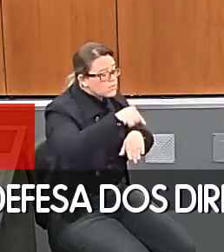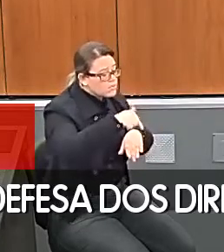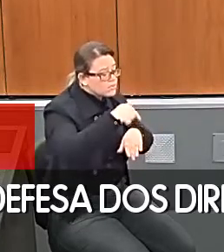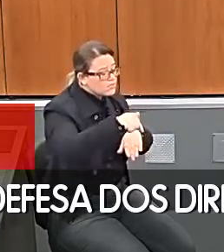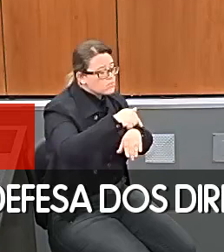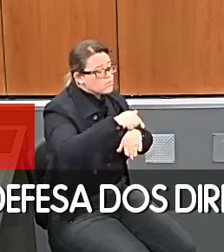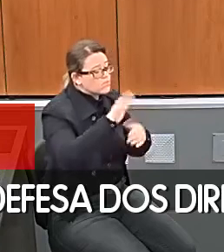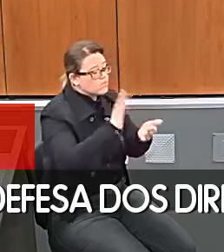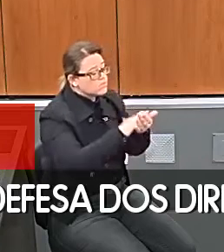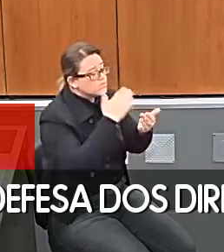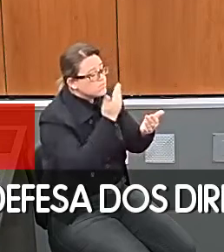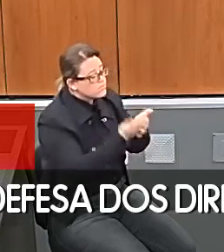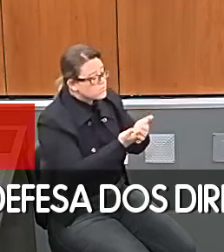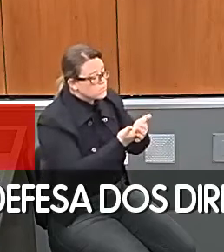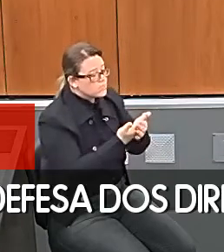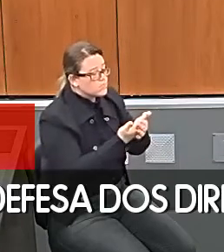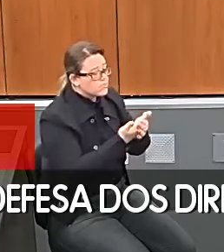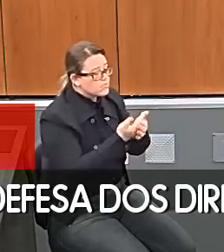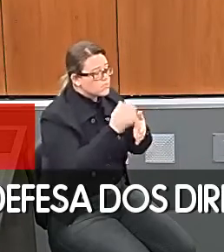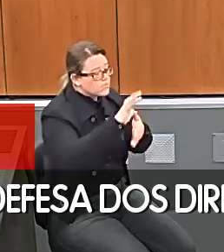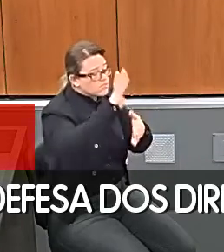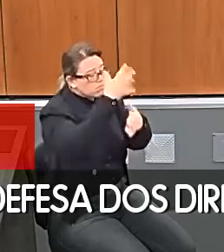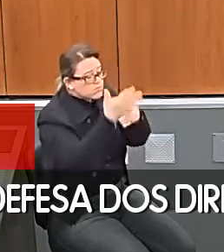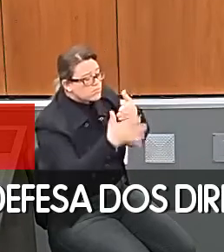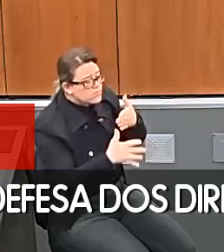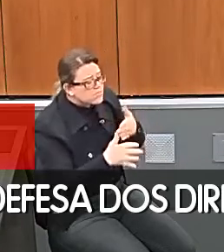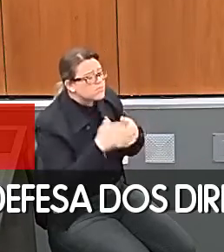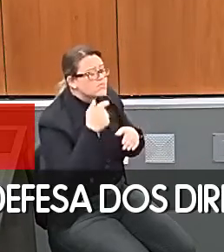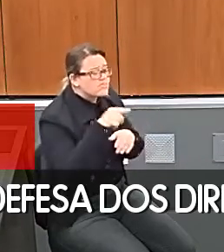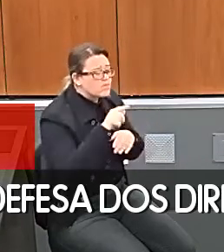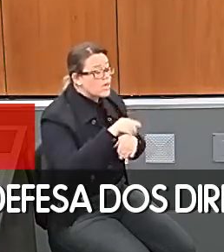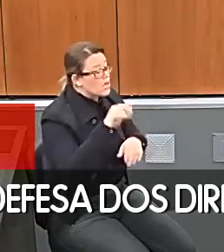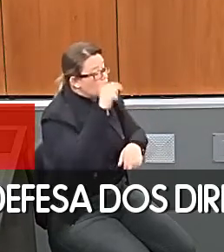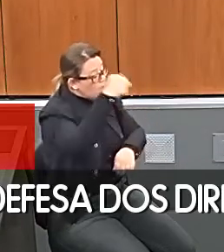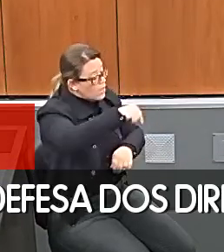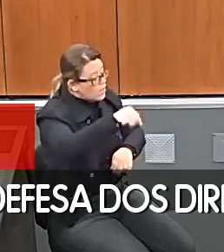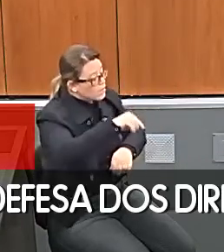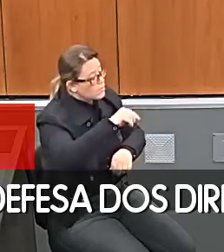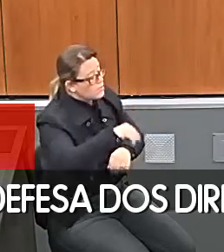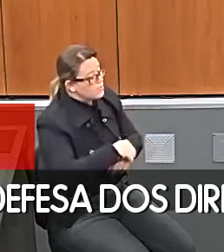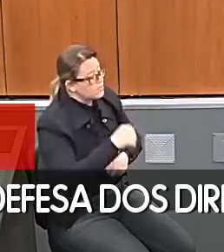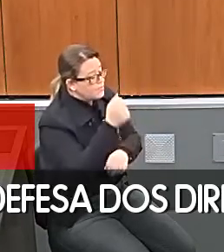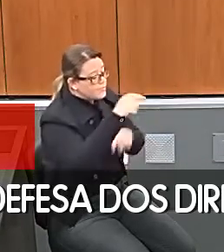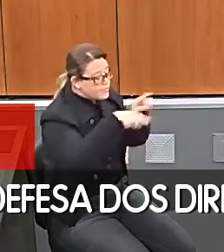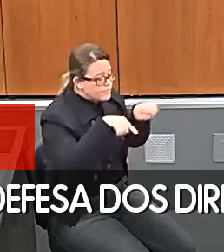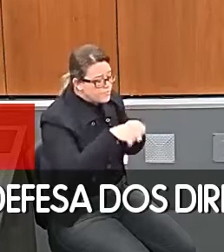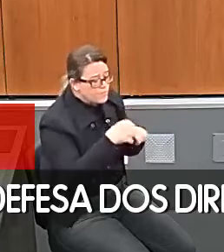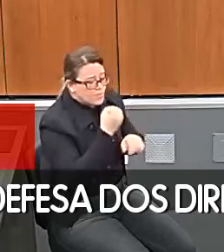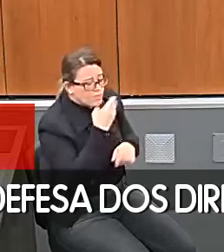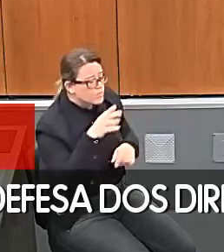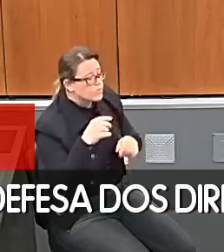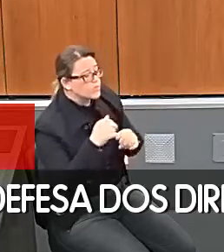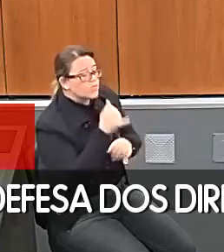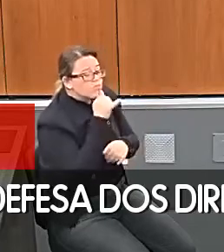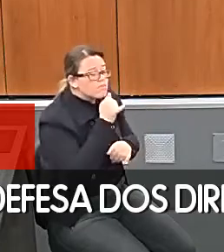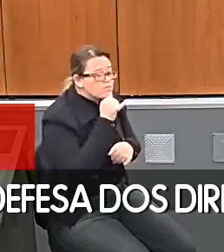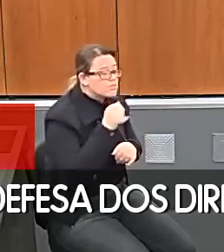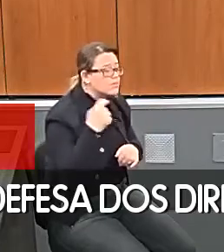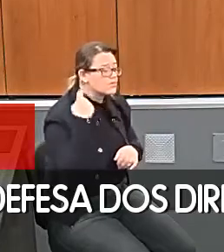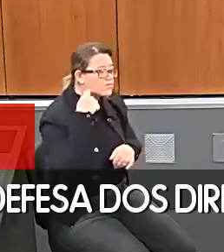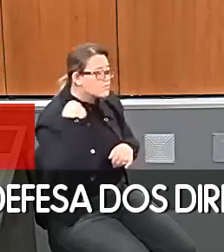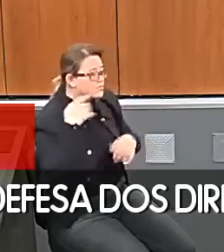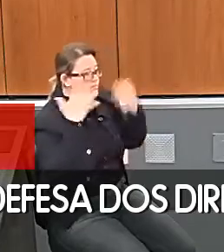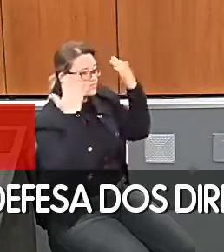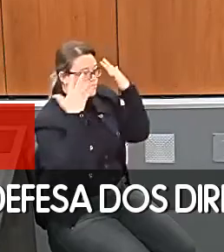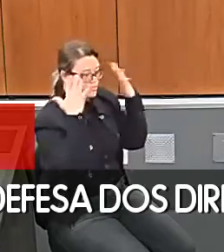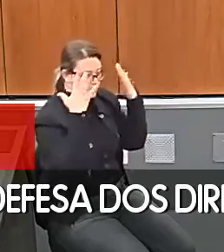oportunidade. Esta casa está sendo um exemplo para Minas Gerais. Muito obrigada. Uma salva de palmas para ela